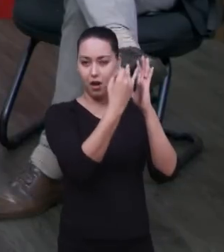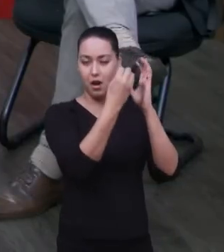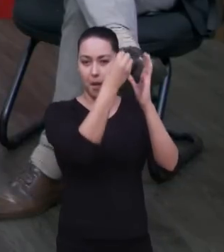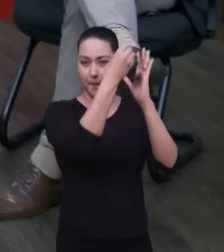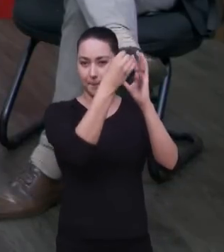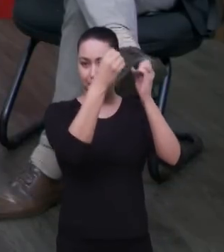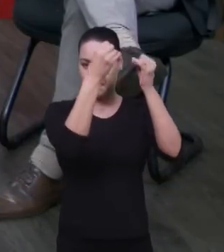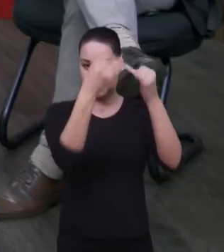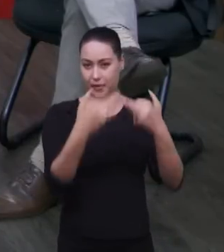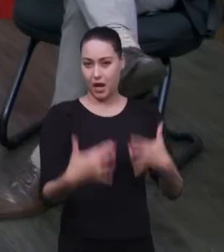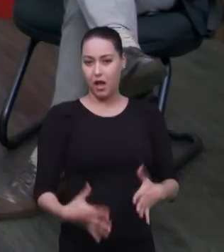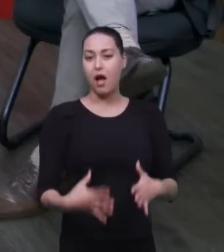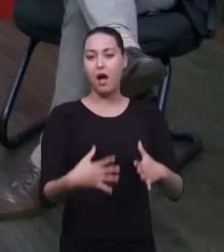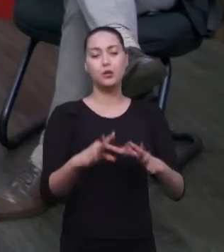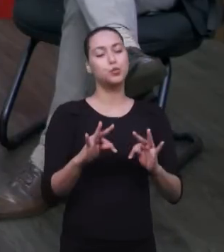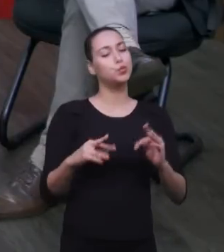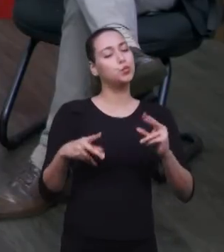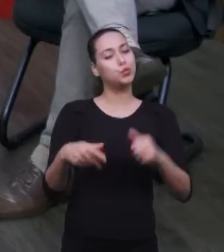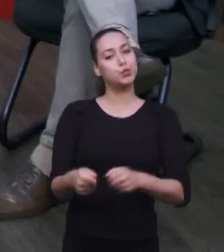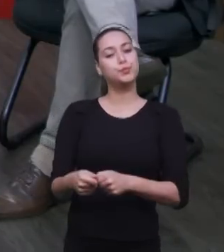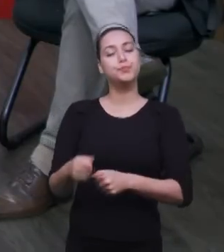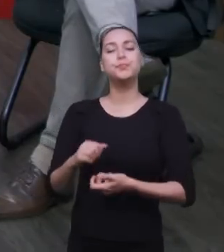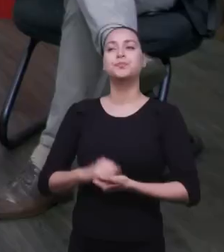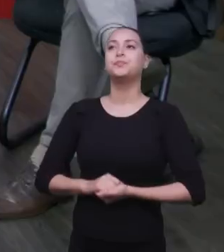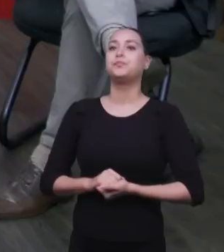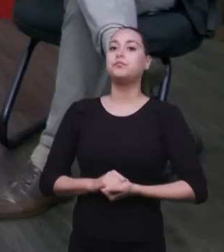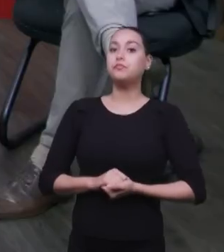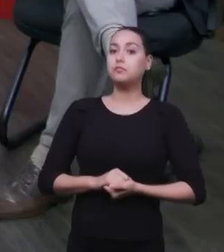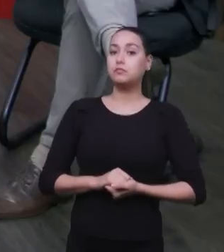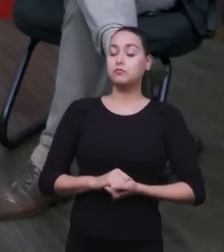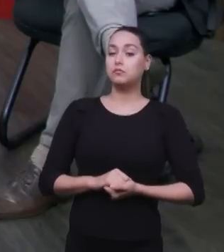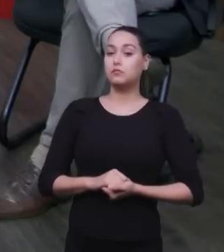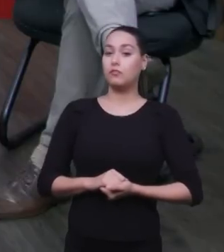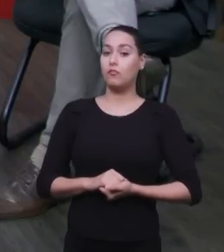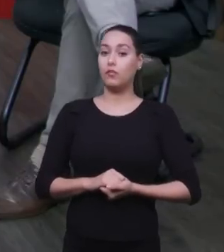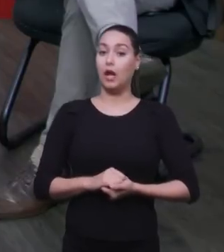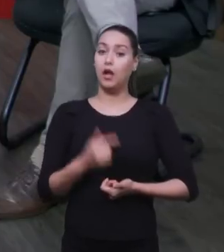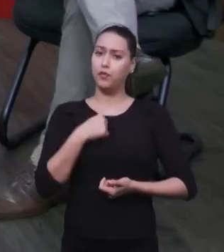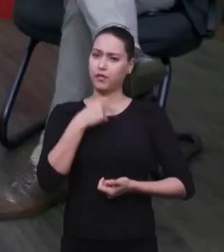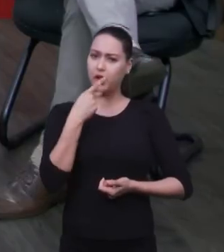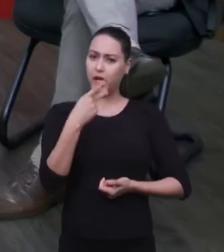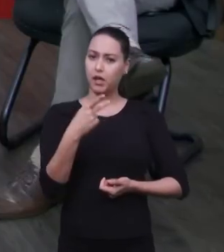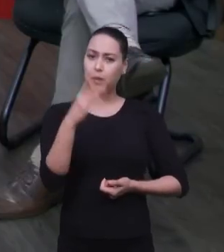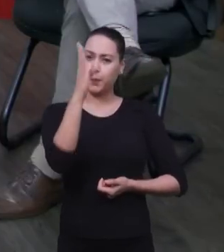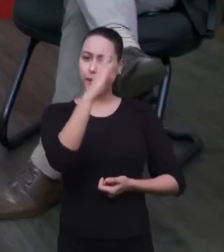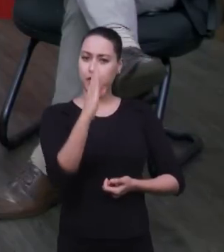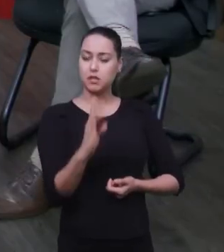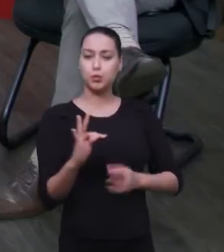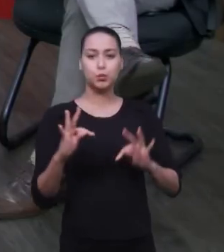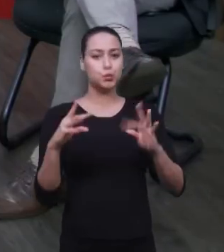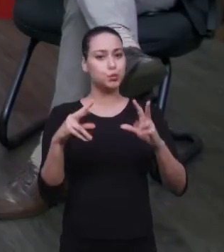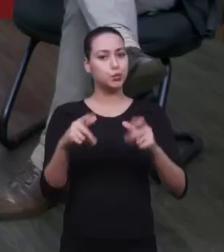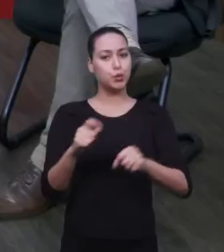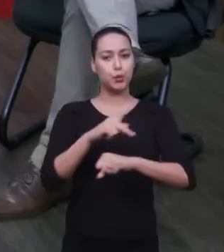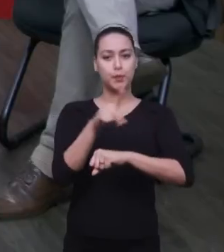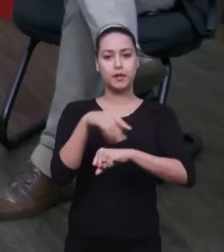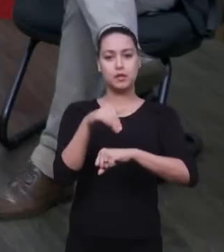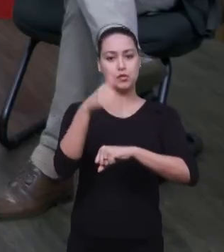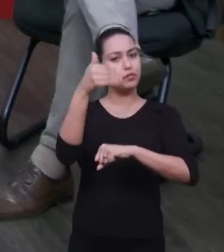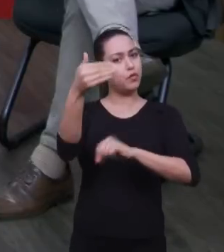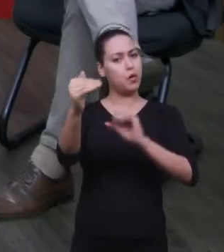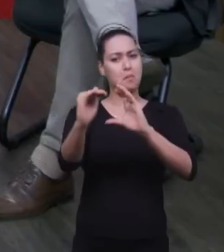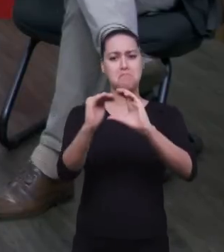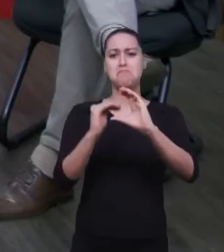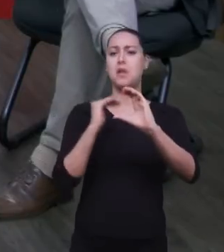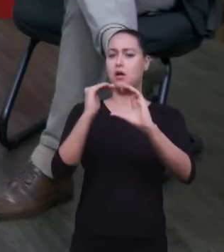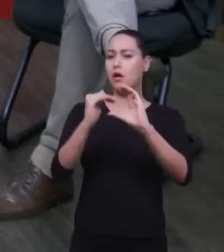sobre esse tema e eu vou fazer o seguinte. Como eu disse, nós temos participação de todo o Brasil, participação do exterior,